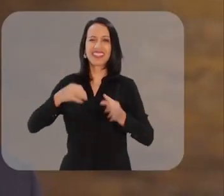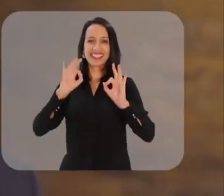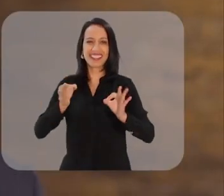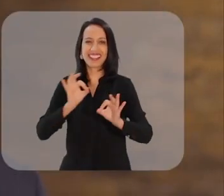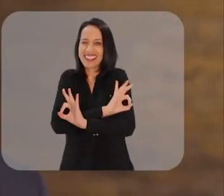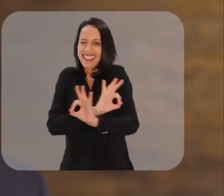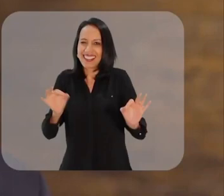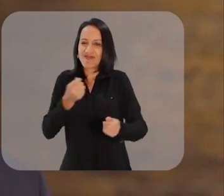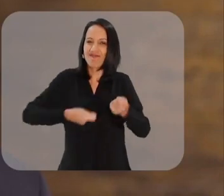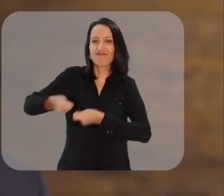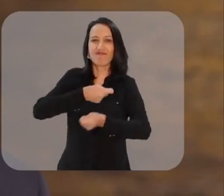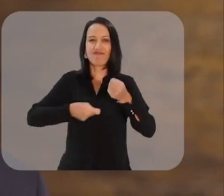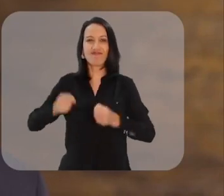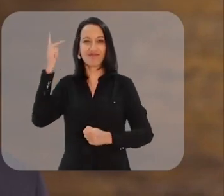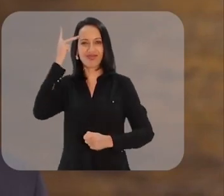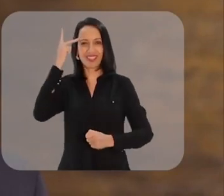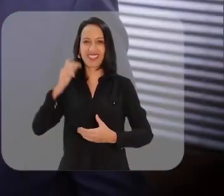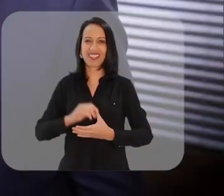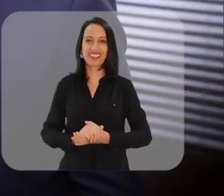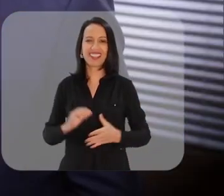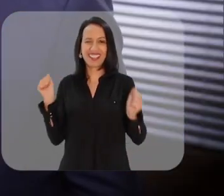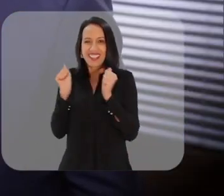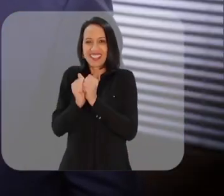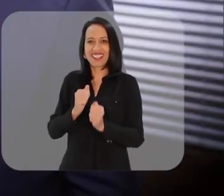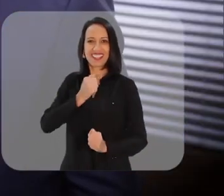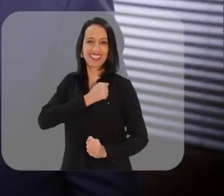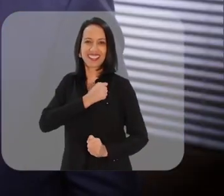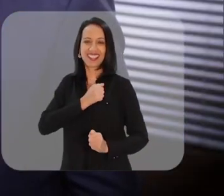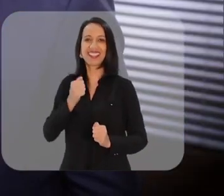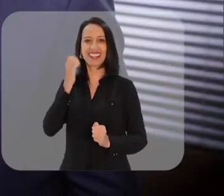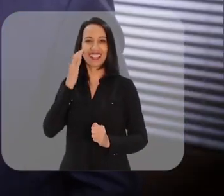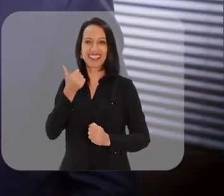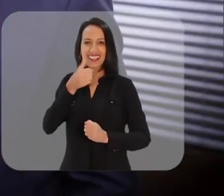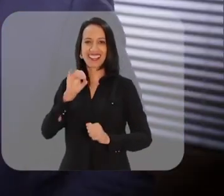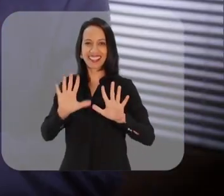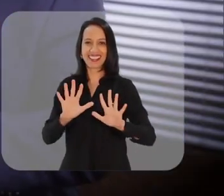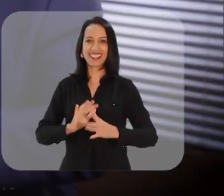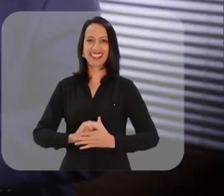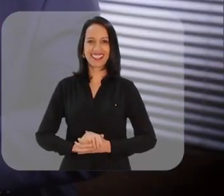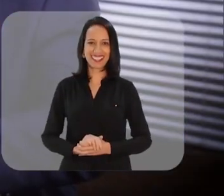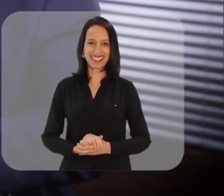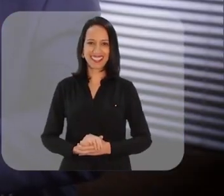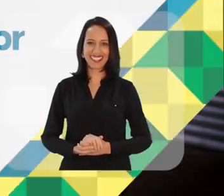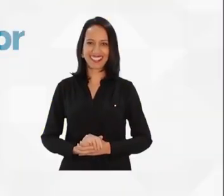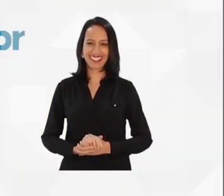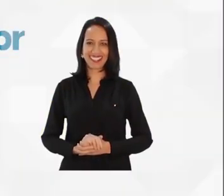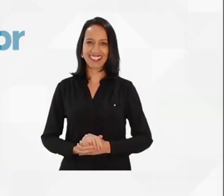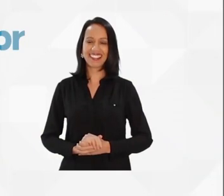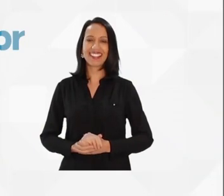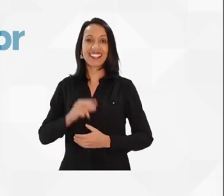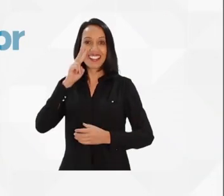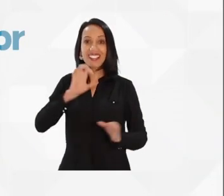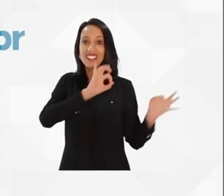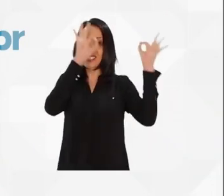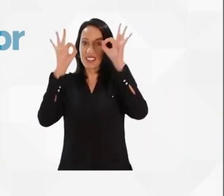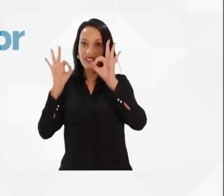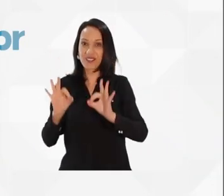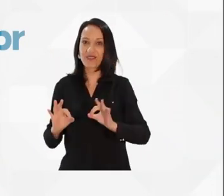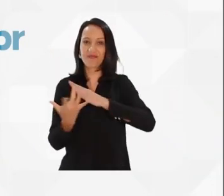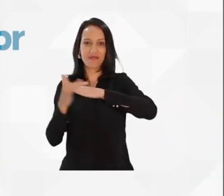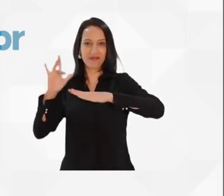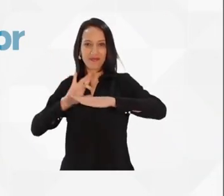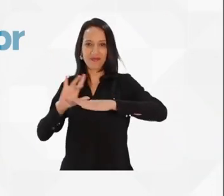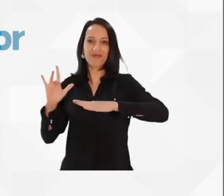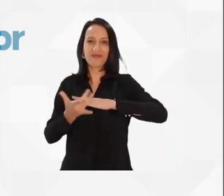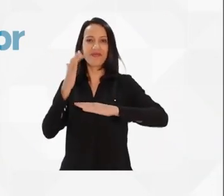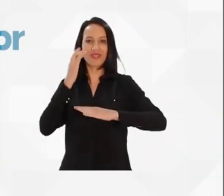certeza, fará uma excelente gestão em São Paulo. Estou fechado com o Tarcísio. Tarcísio é 10. Acompanhe o Tarcísio